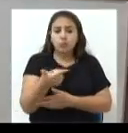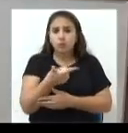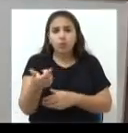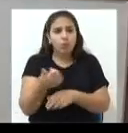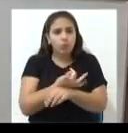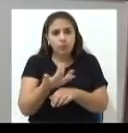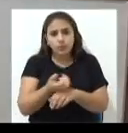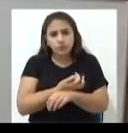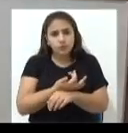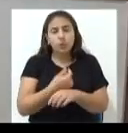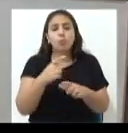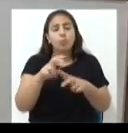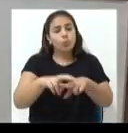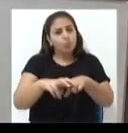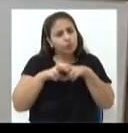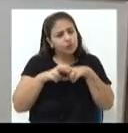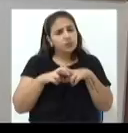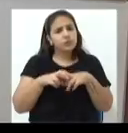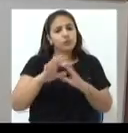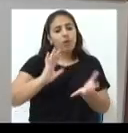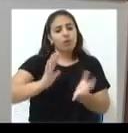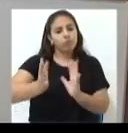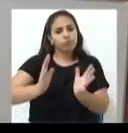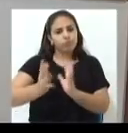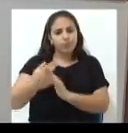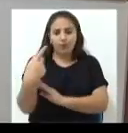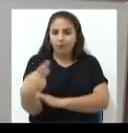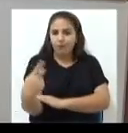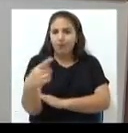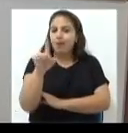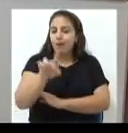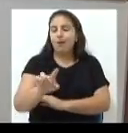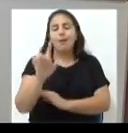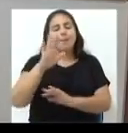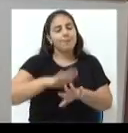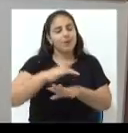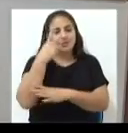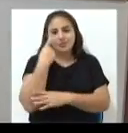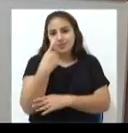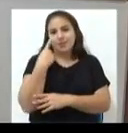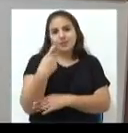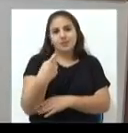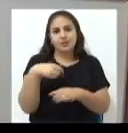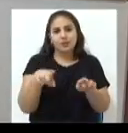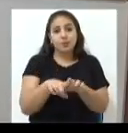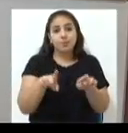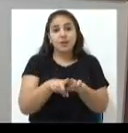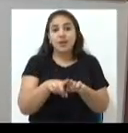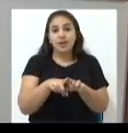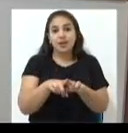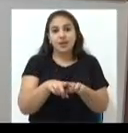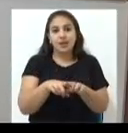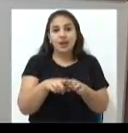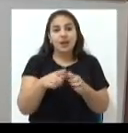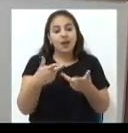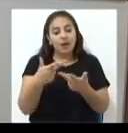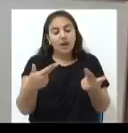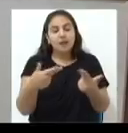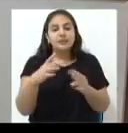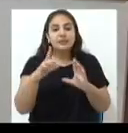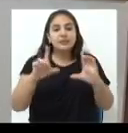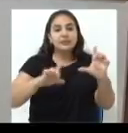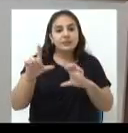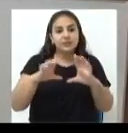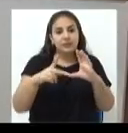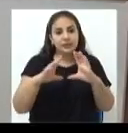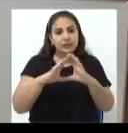acesso à alfabetização. Então, a língua de sinais para eles seria bem mais interessante. Então, no caso, a TV Câmara está proporcionando